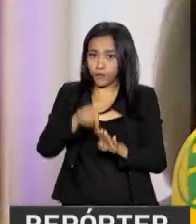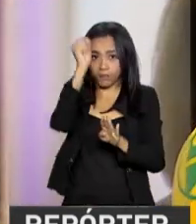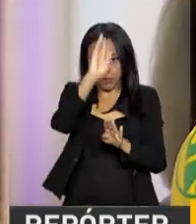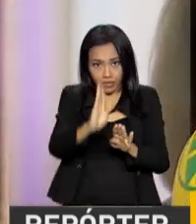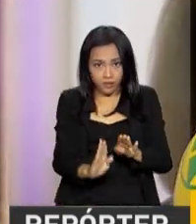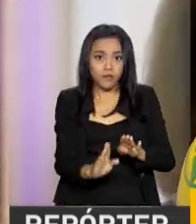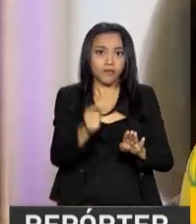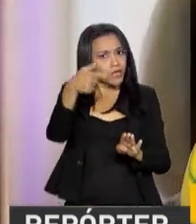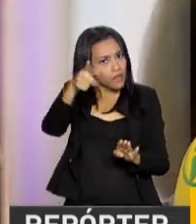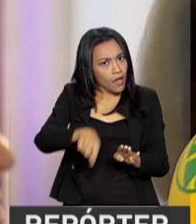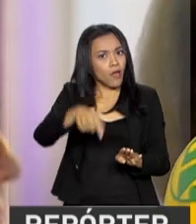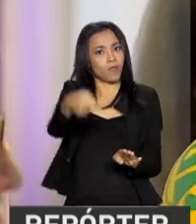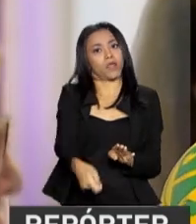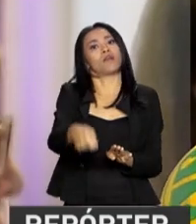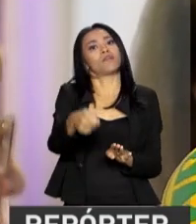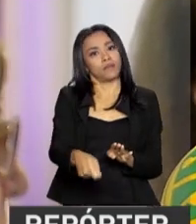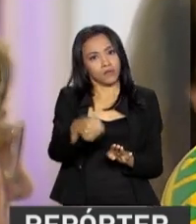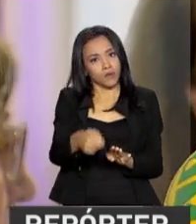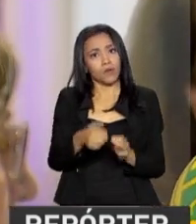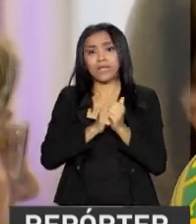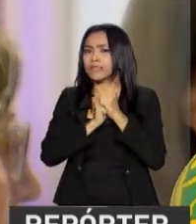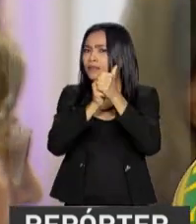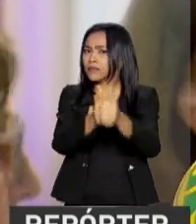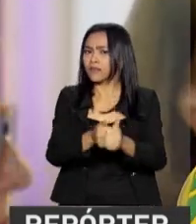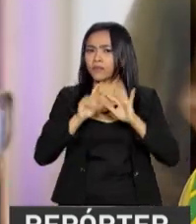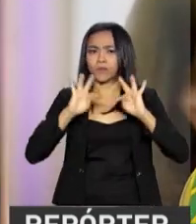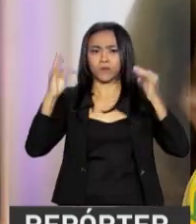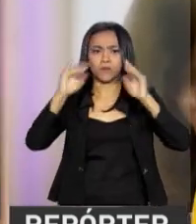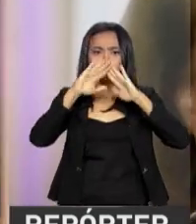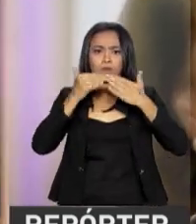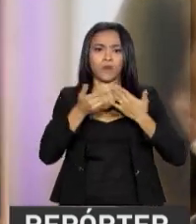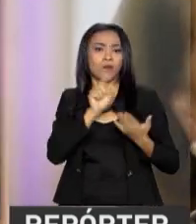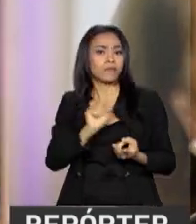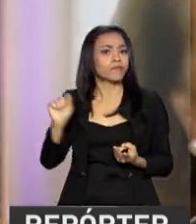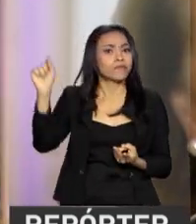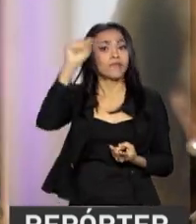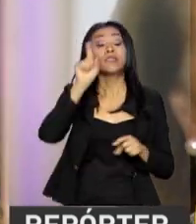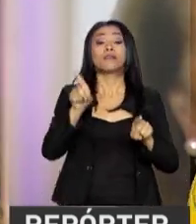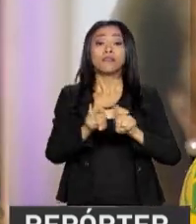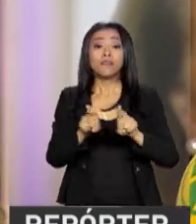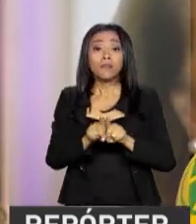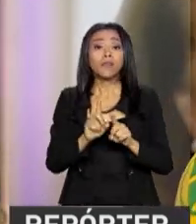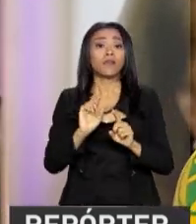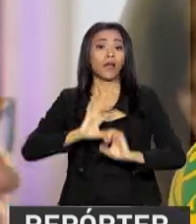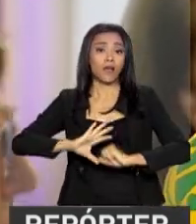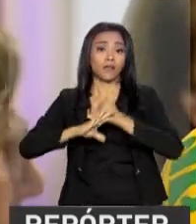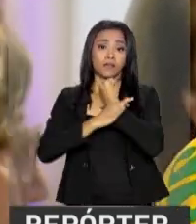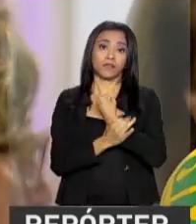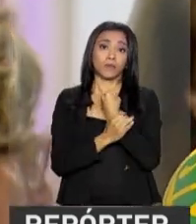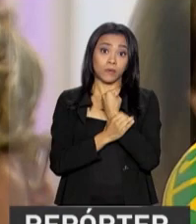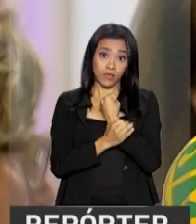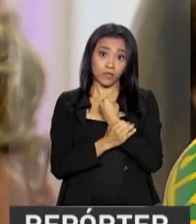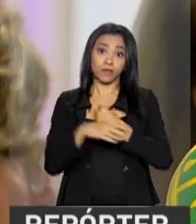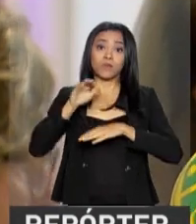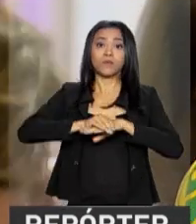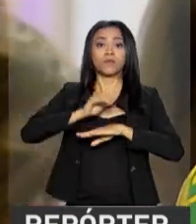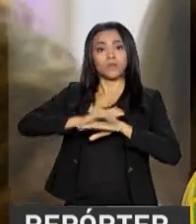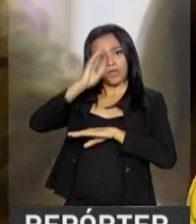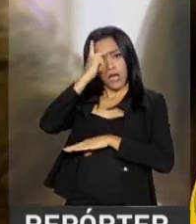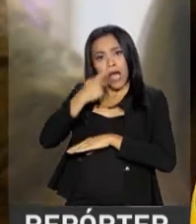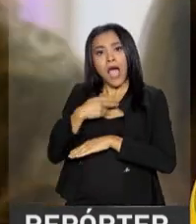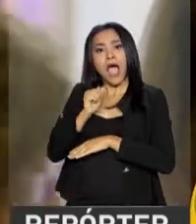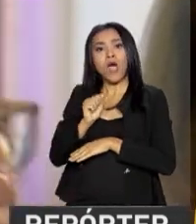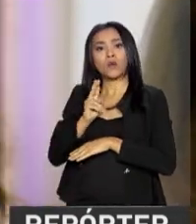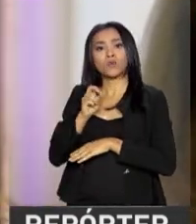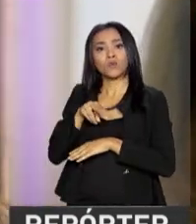ser é obrigatoriamente seguida por todas as redes de educação do brasil e ao mesmo tempo garantindo o mínimo de autonomia por parte dos